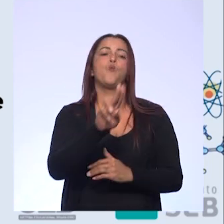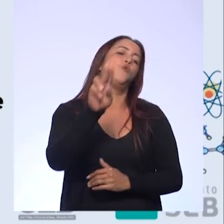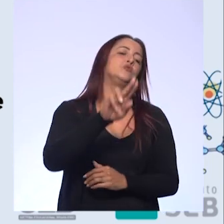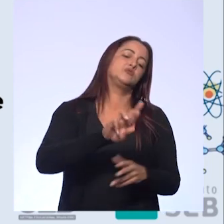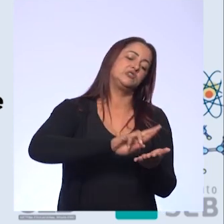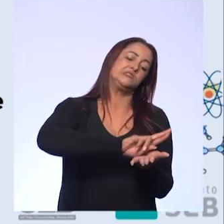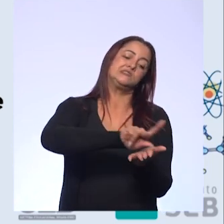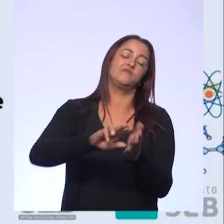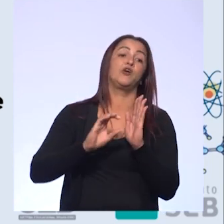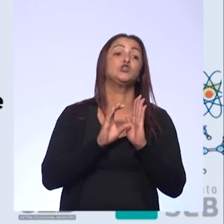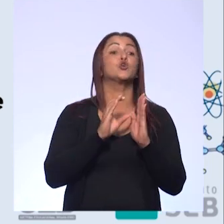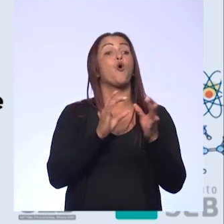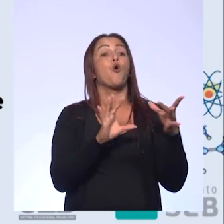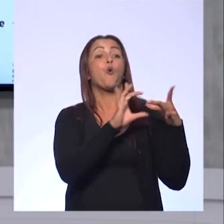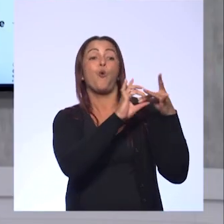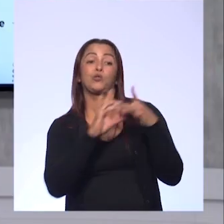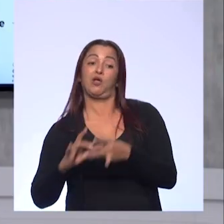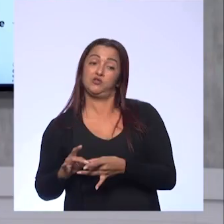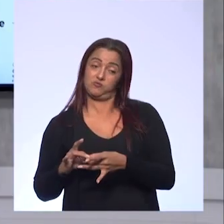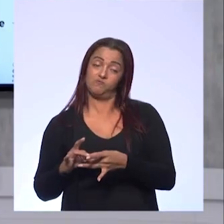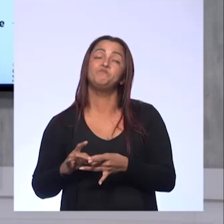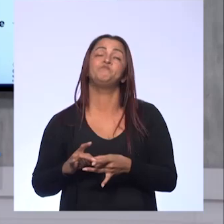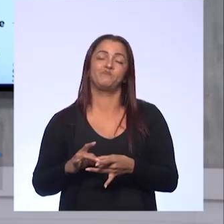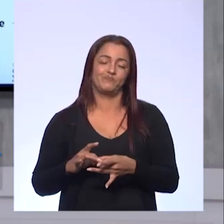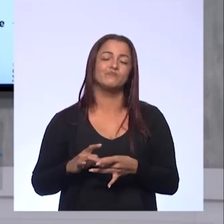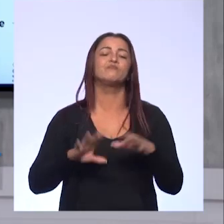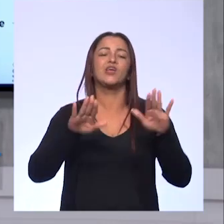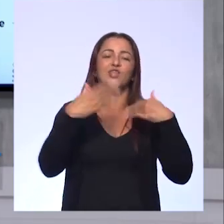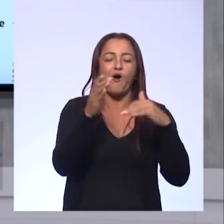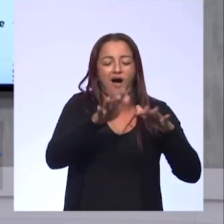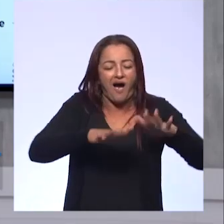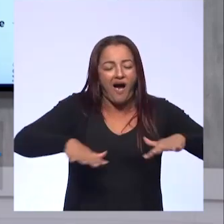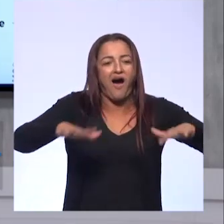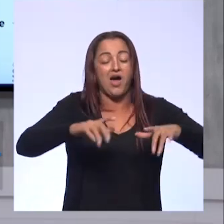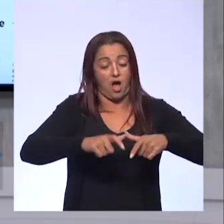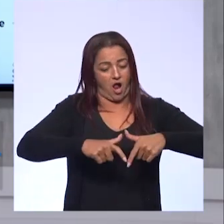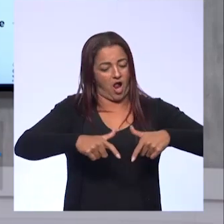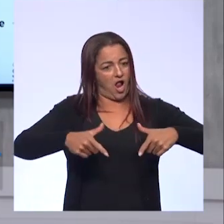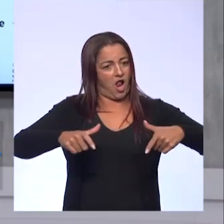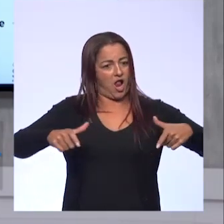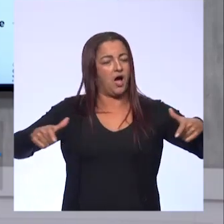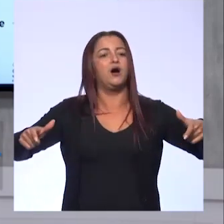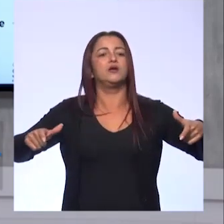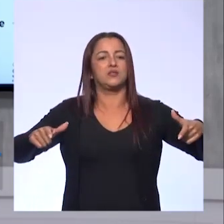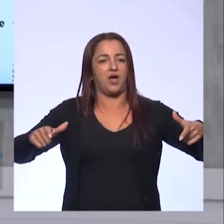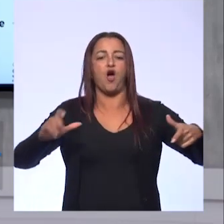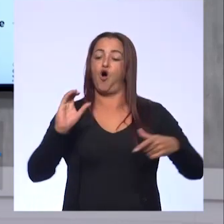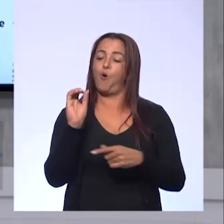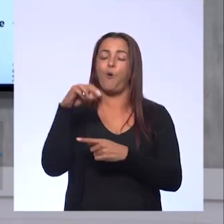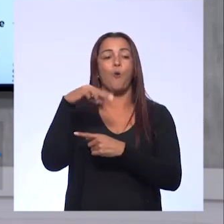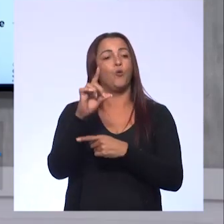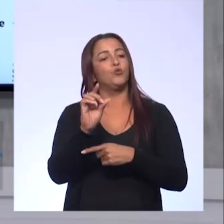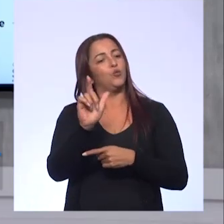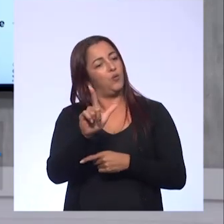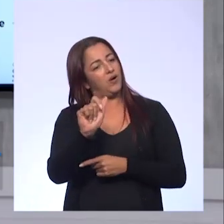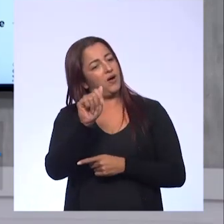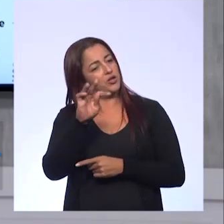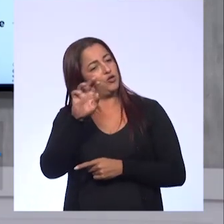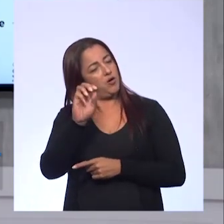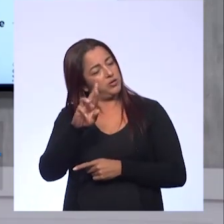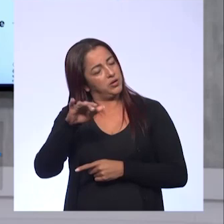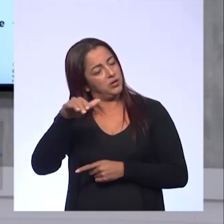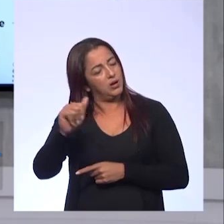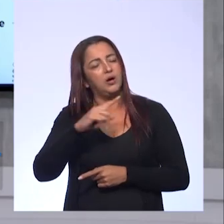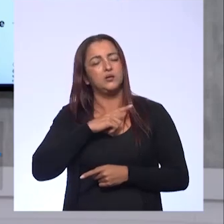em diferentes contextos Então a gente vai falar sobre essa área enorme que envolve a lembrar para